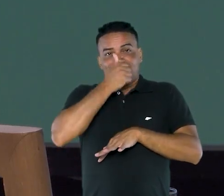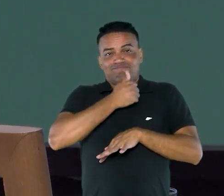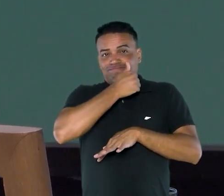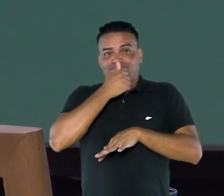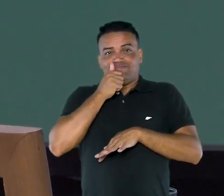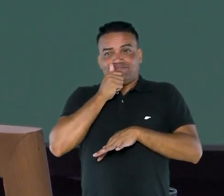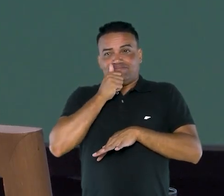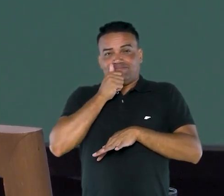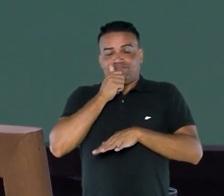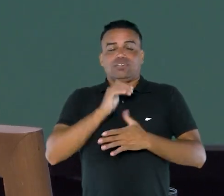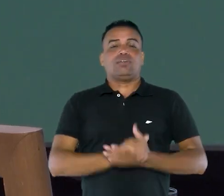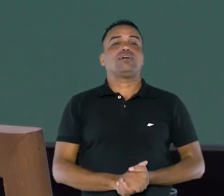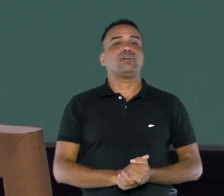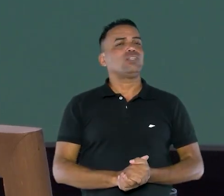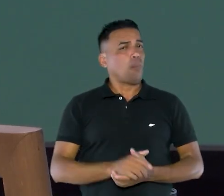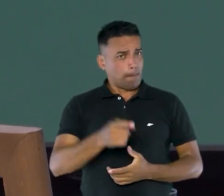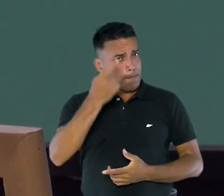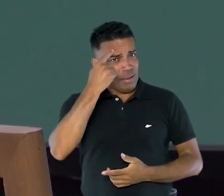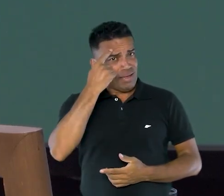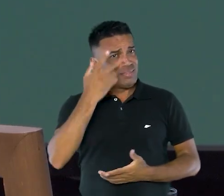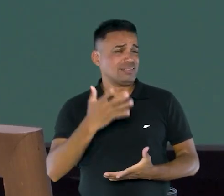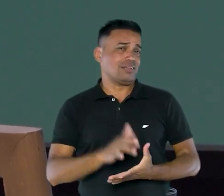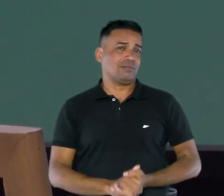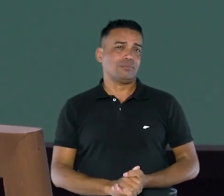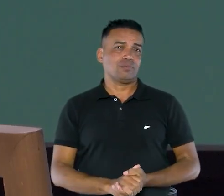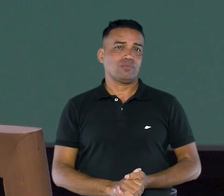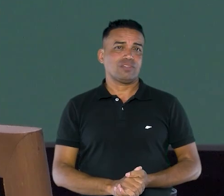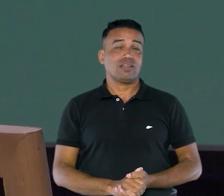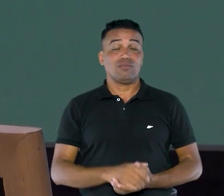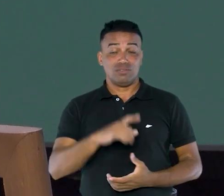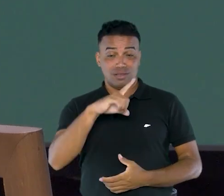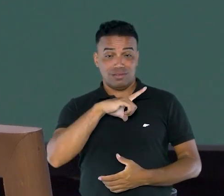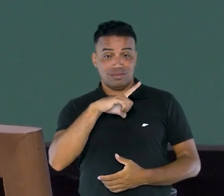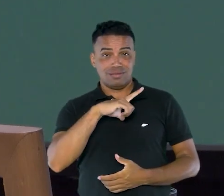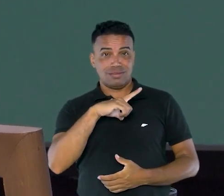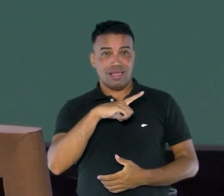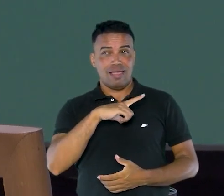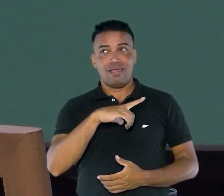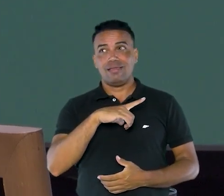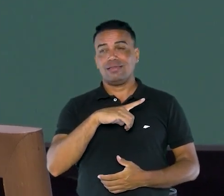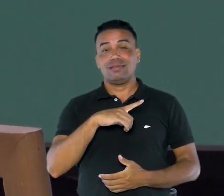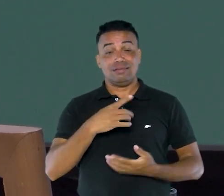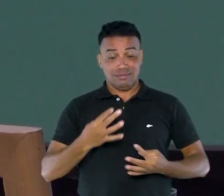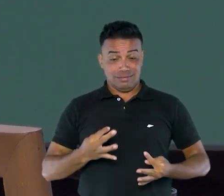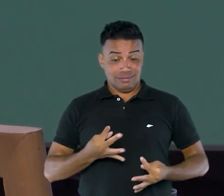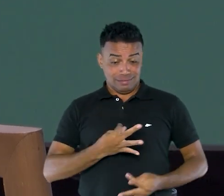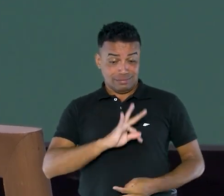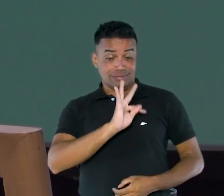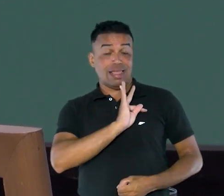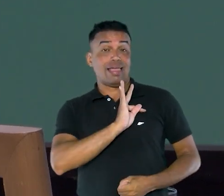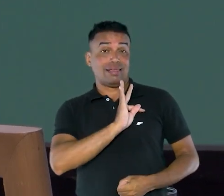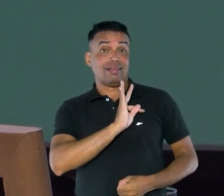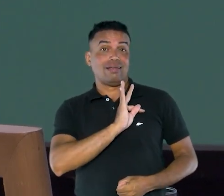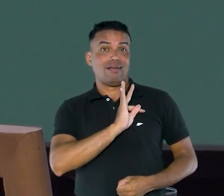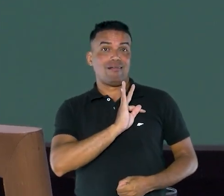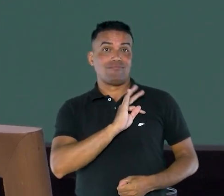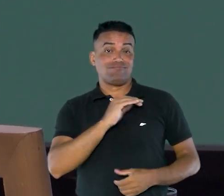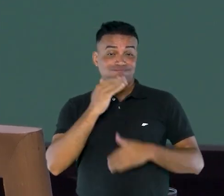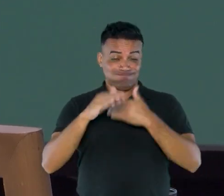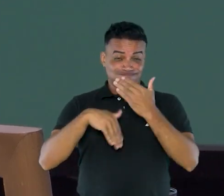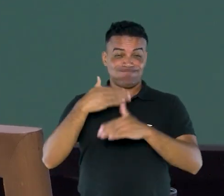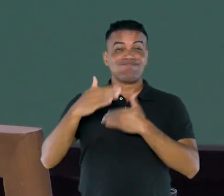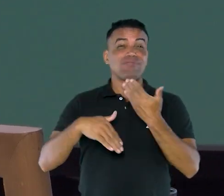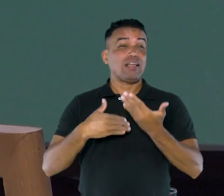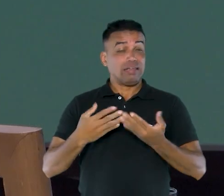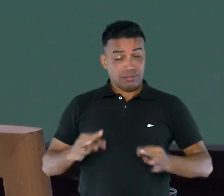conseguindo fazer. Porque, pensa bem, gente, quando você tem muita técnica, e a gente está